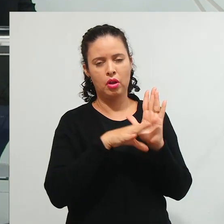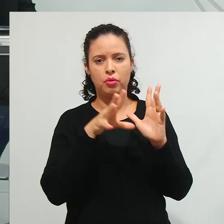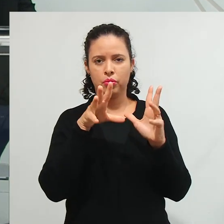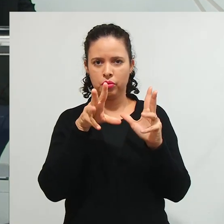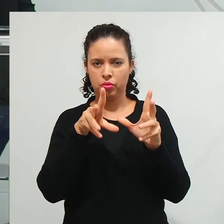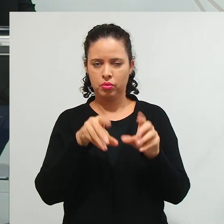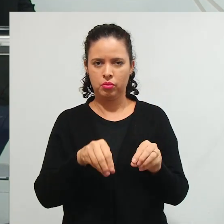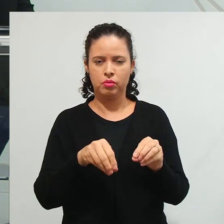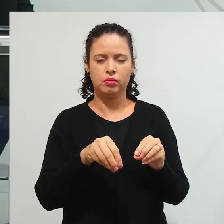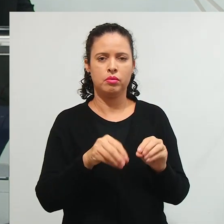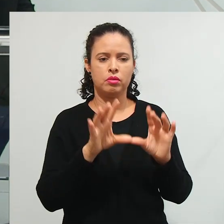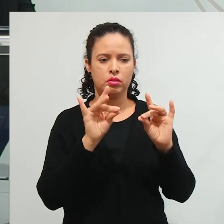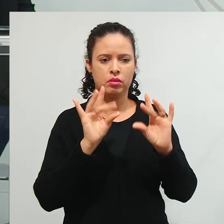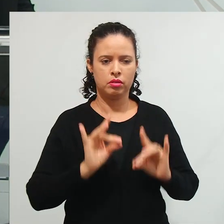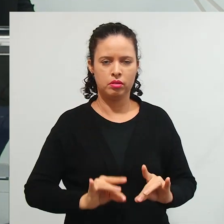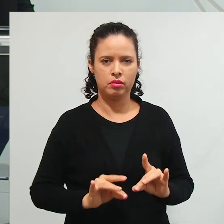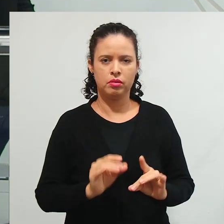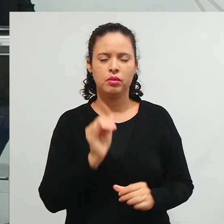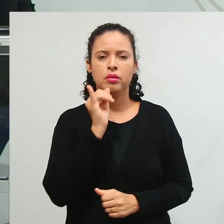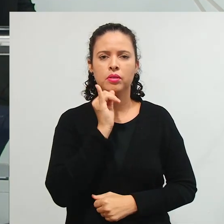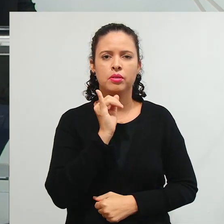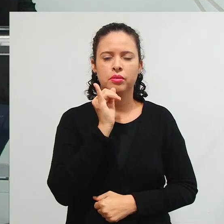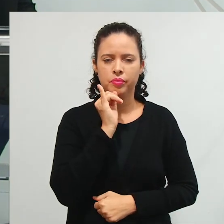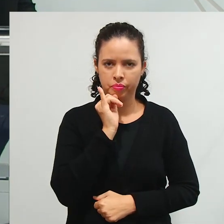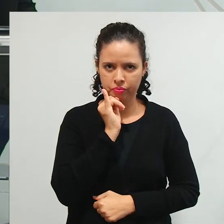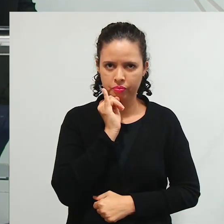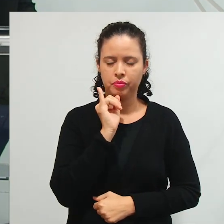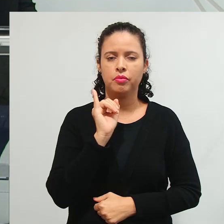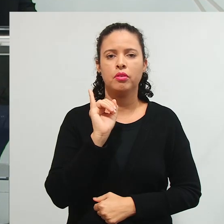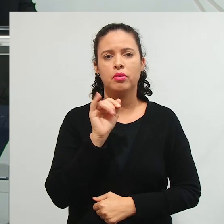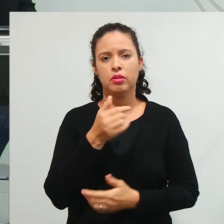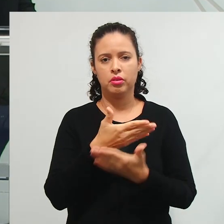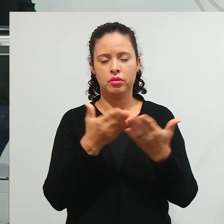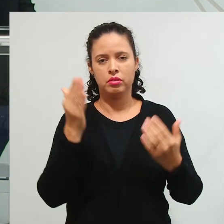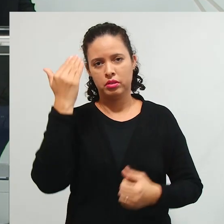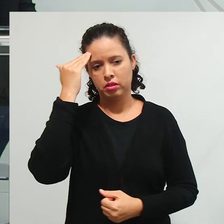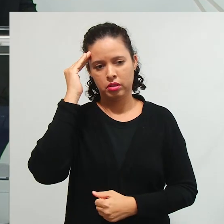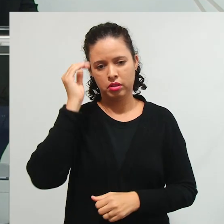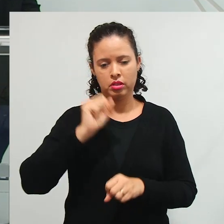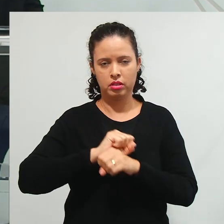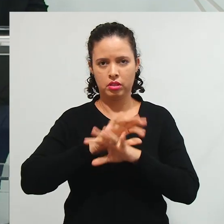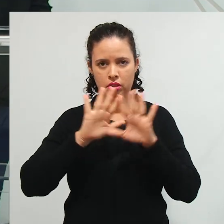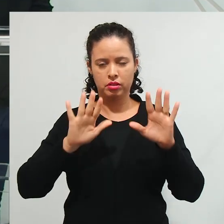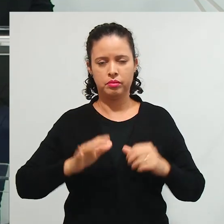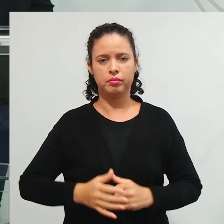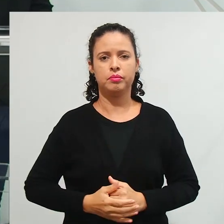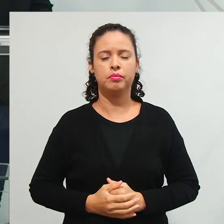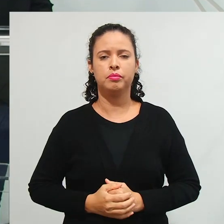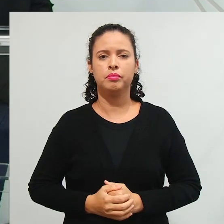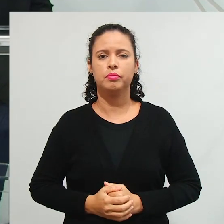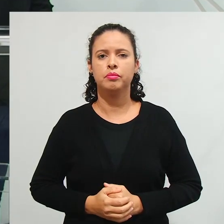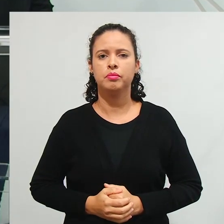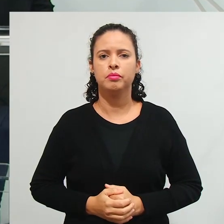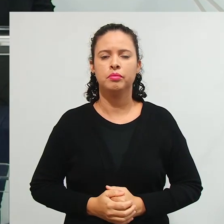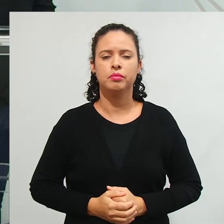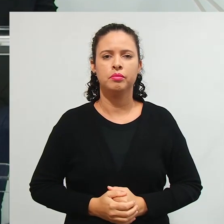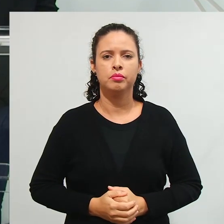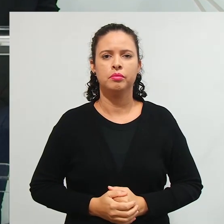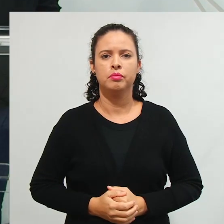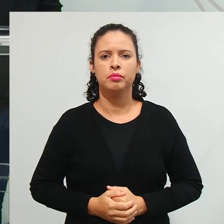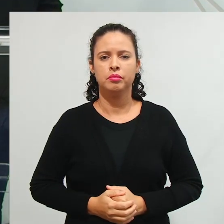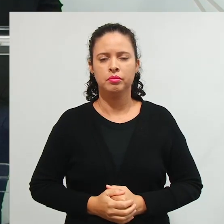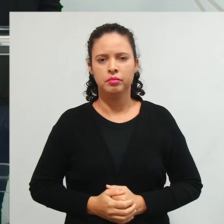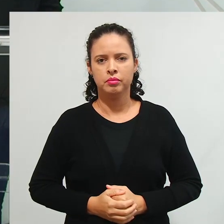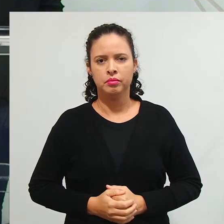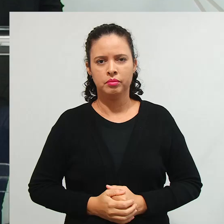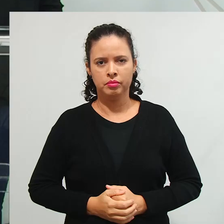essas classificações com exemplos para que vocês consigam compreender esses conceitos. Bom, agora vamos